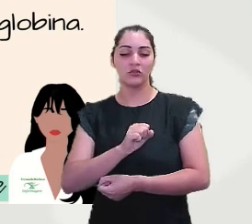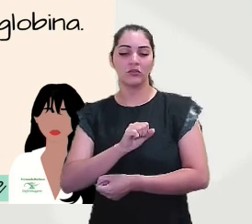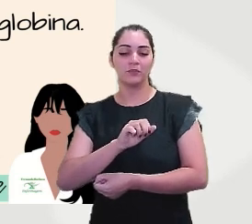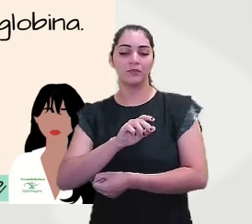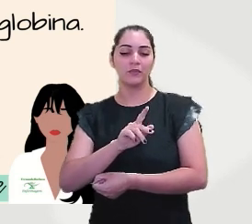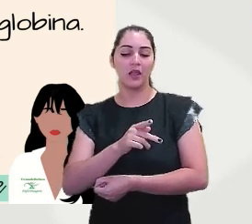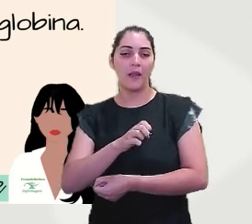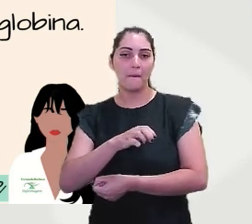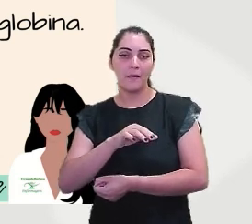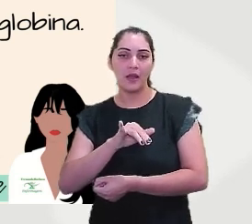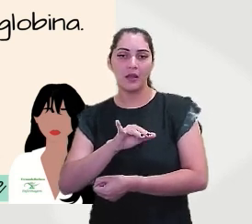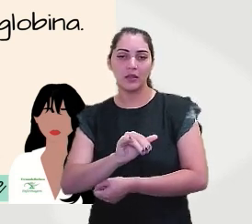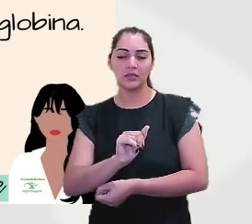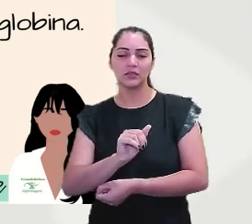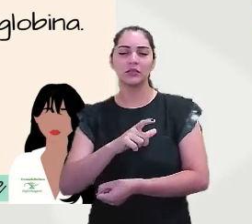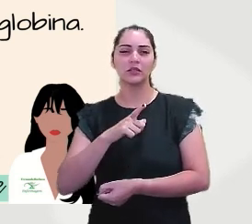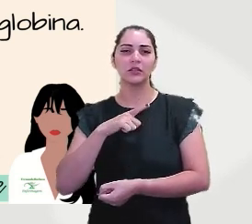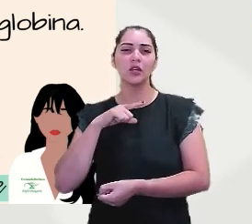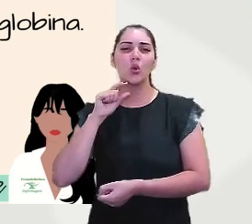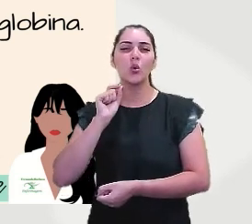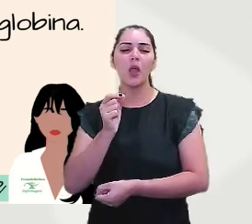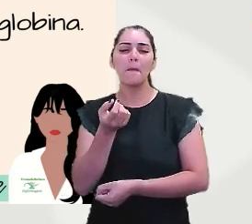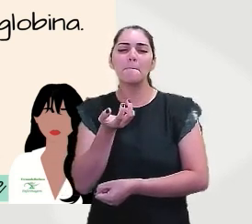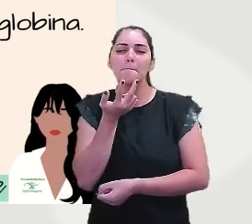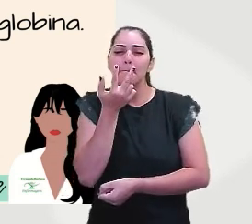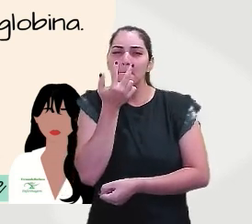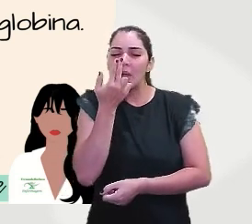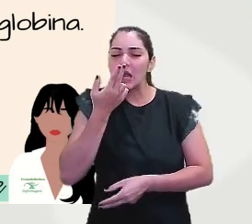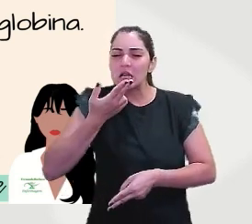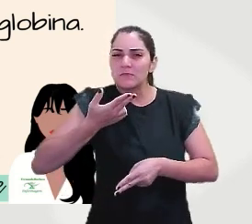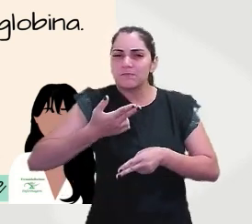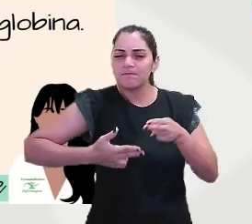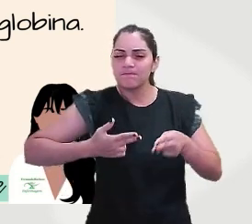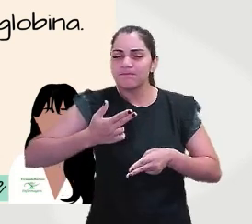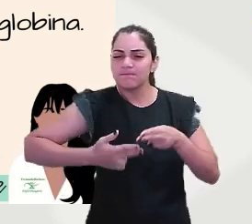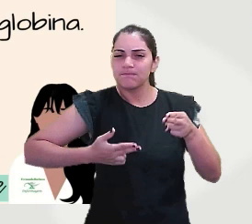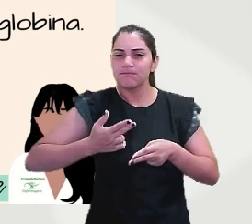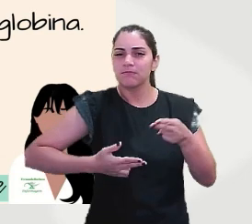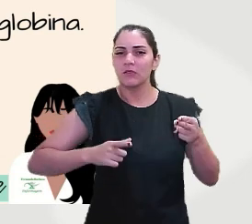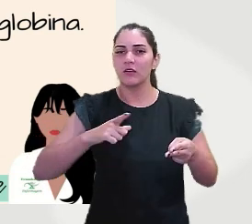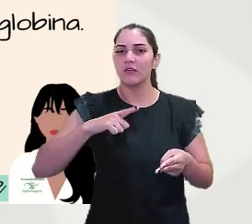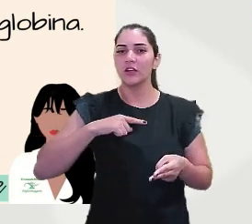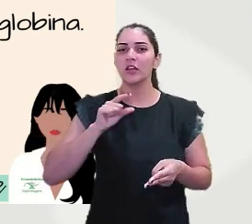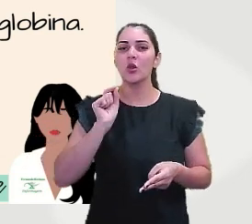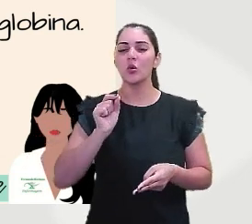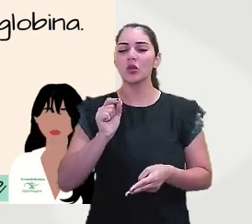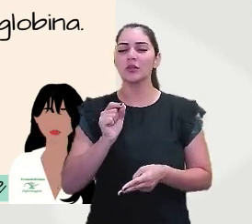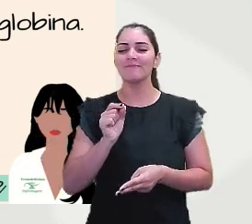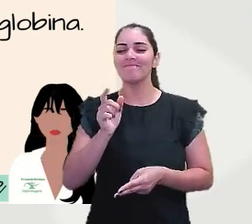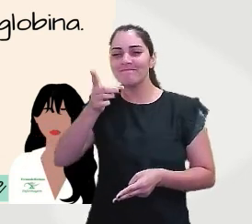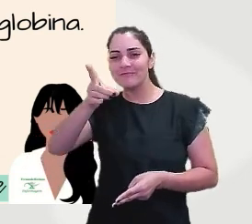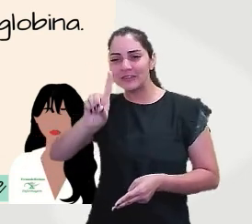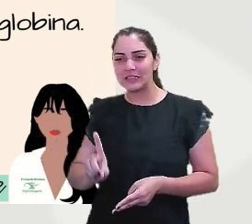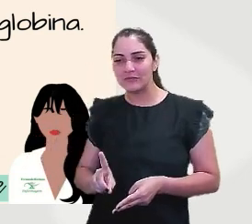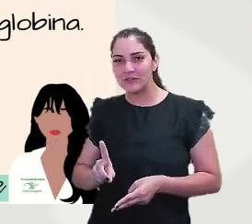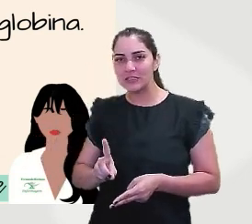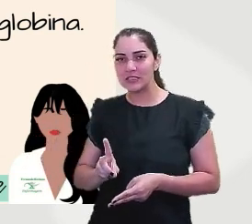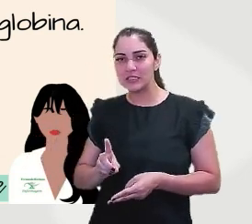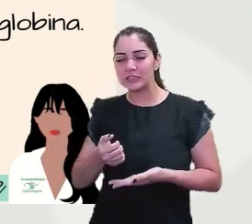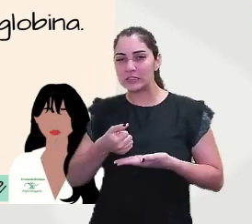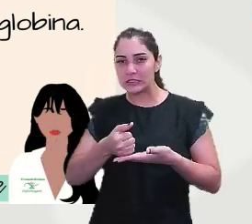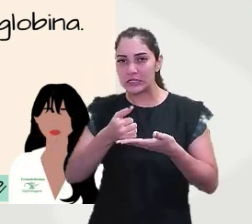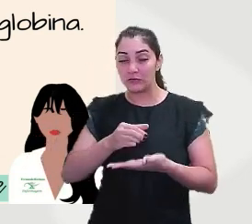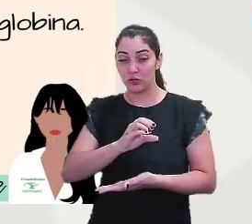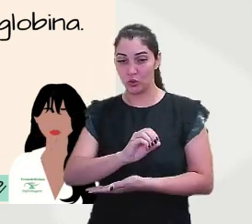fiquem com o formato de uma foice. E com certeza ela vai ter uma deficiência no transporte de oxigênio.